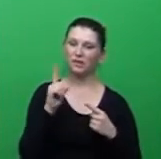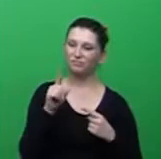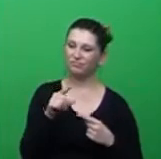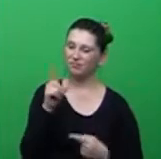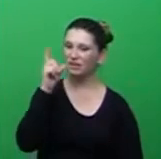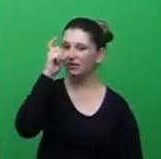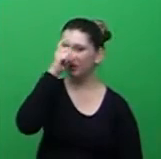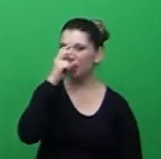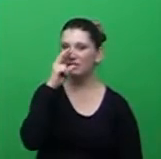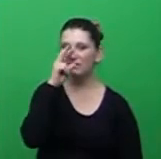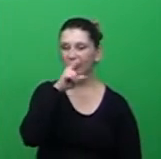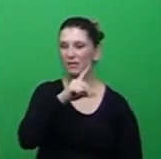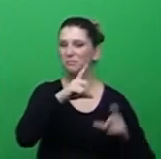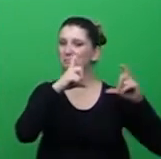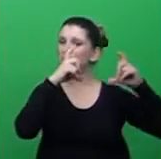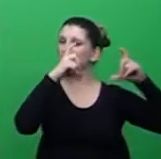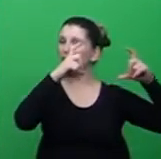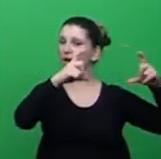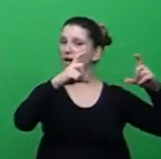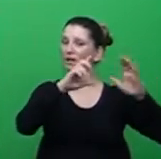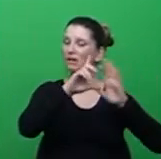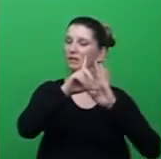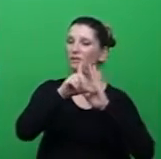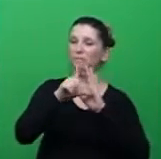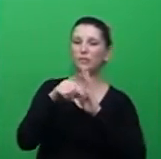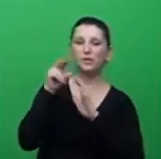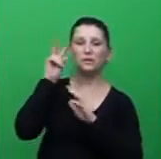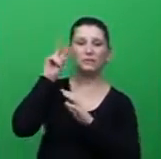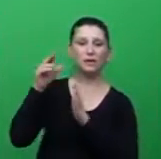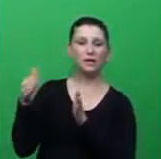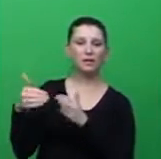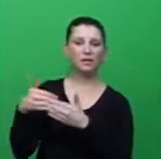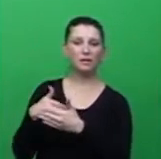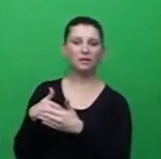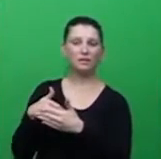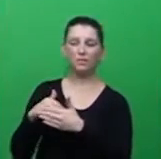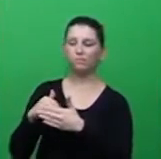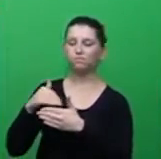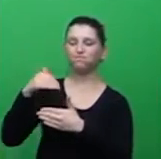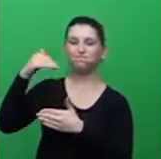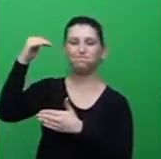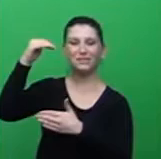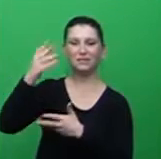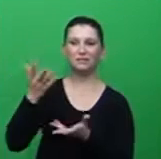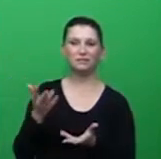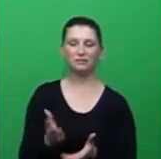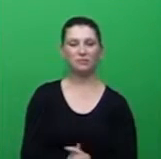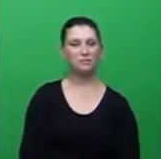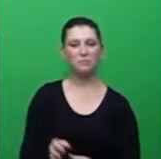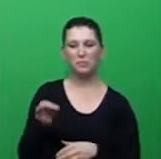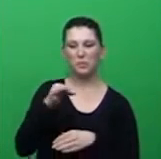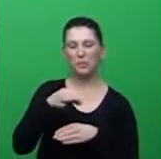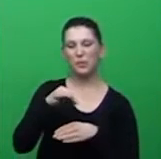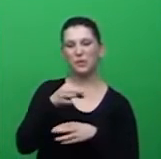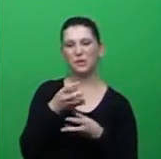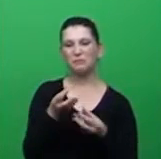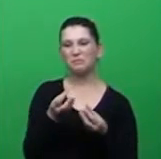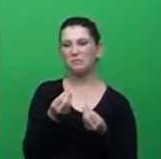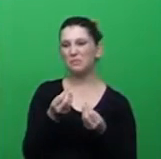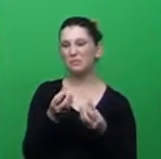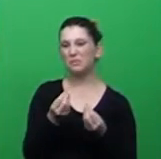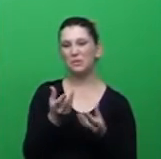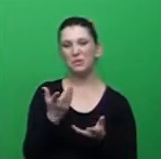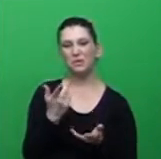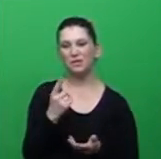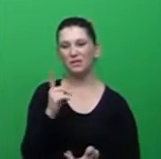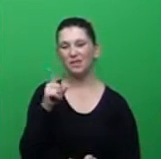placa e 10 metros após essa plaquinha, tudo acumulado, caindo e cheio de mosca. Isso pega muito mal para a